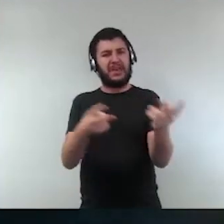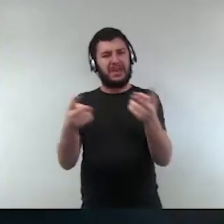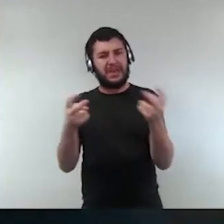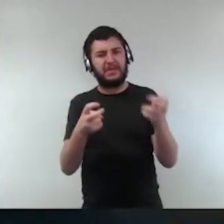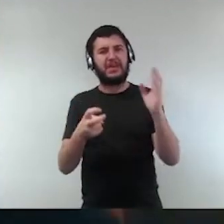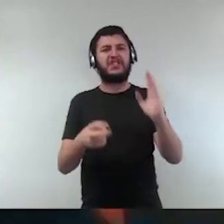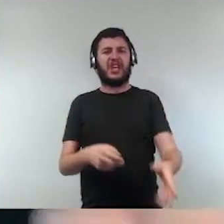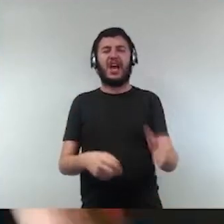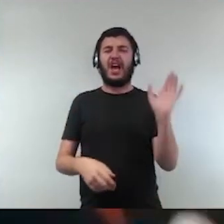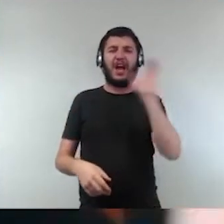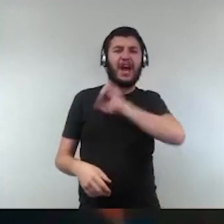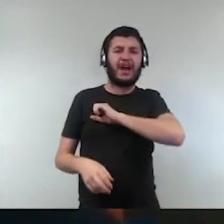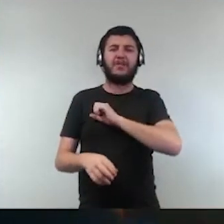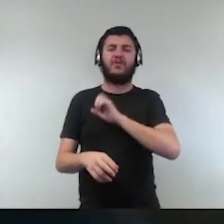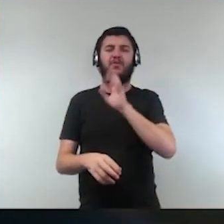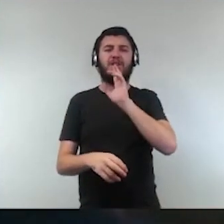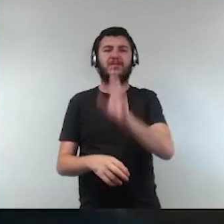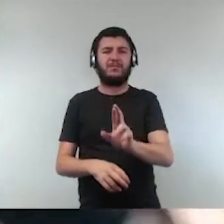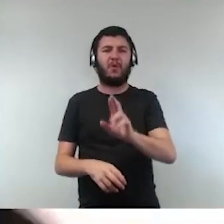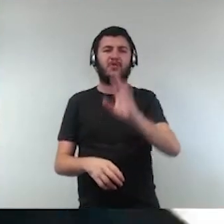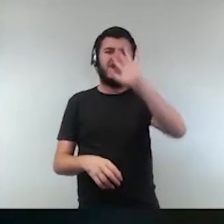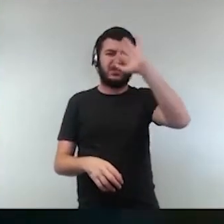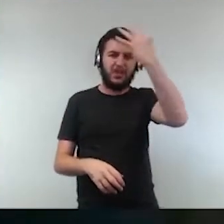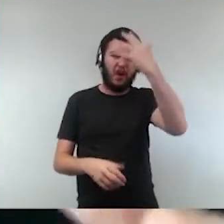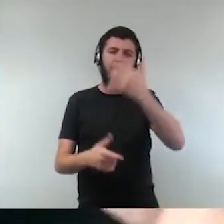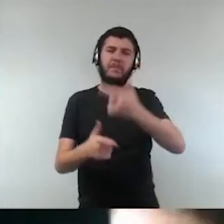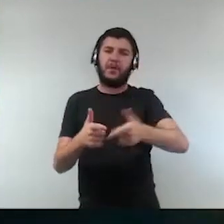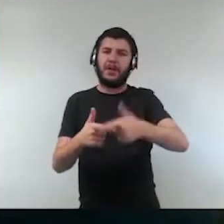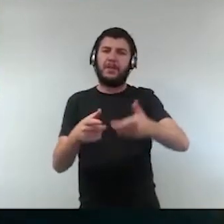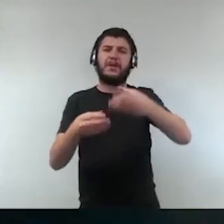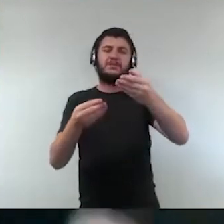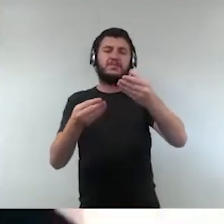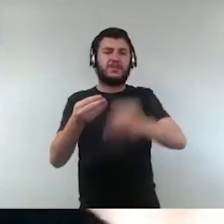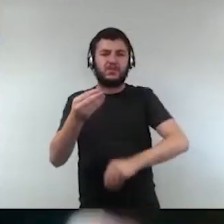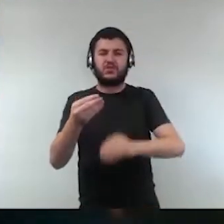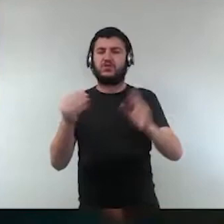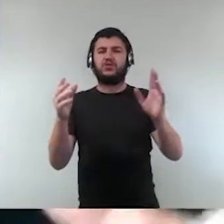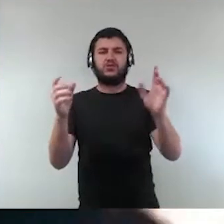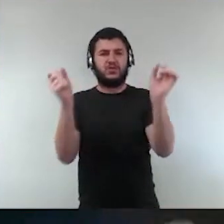dado resposta a questões ultra complexas, fazendo com que a sociedade brasileira vá se